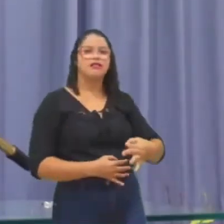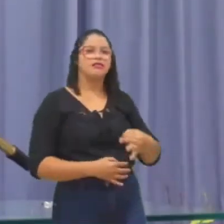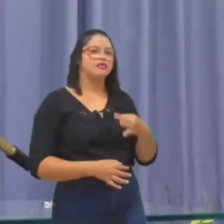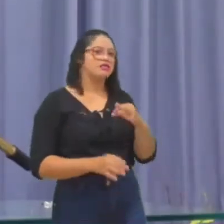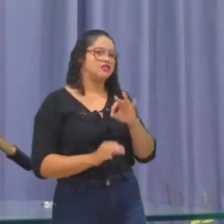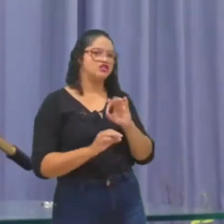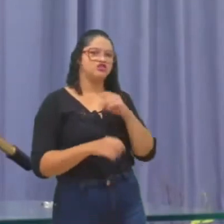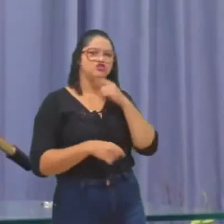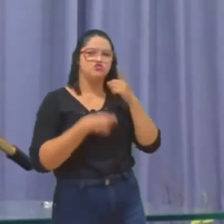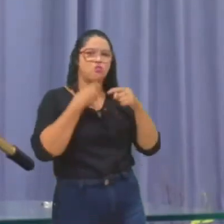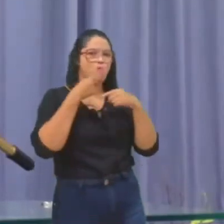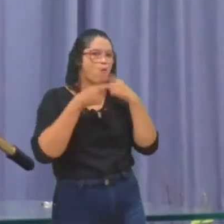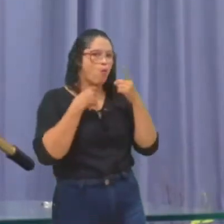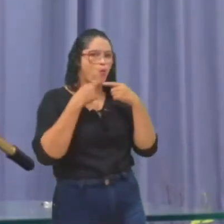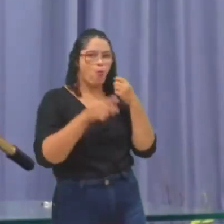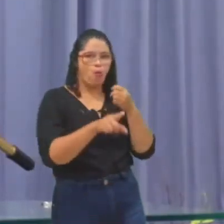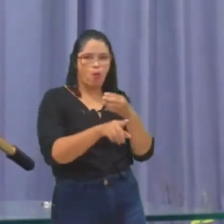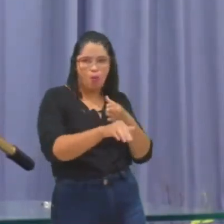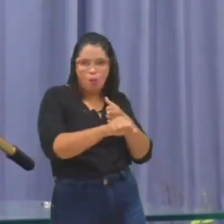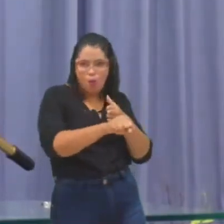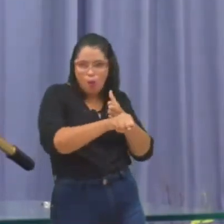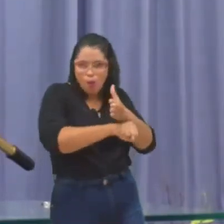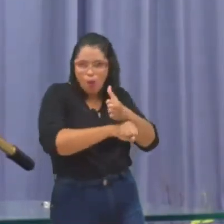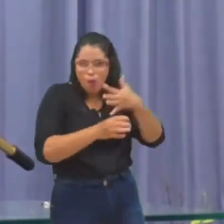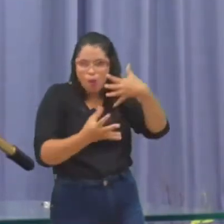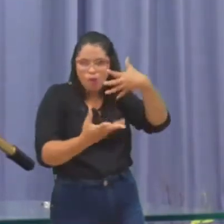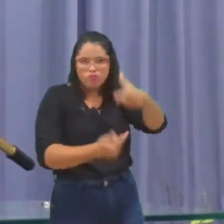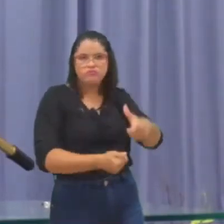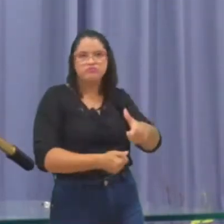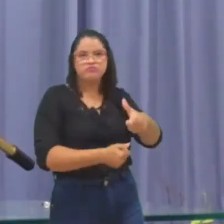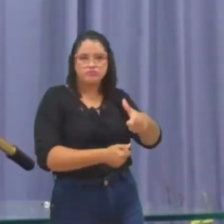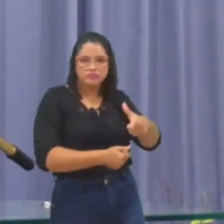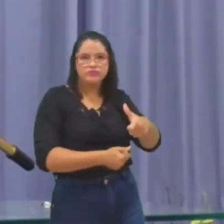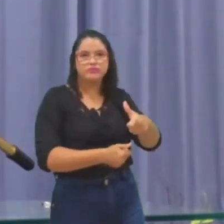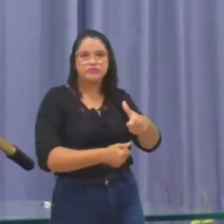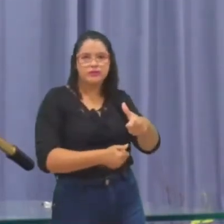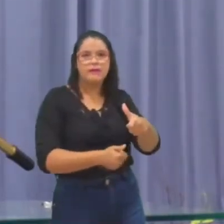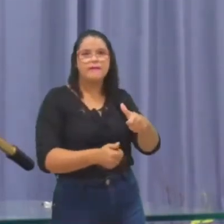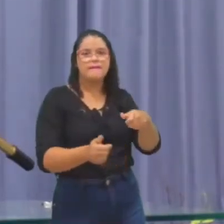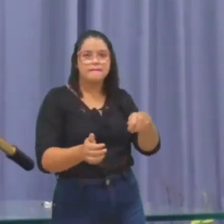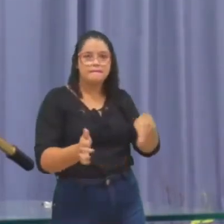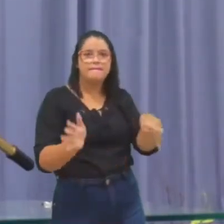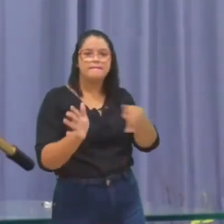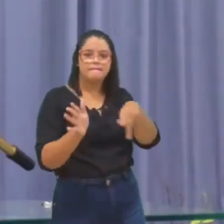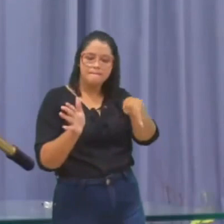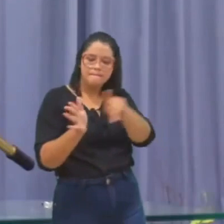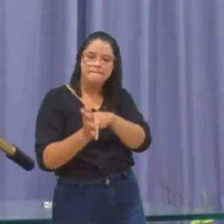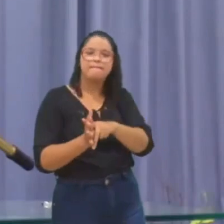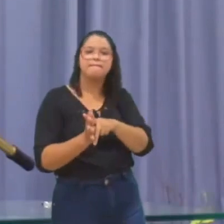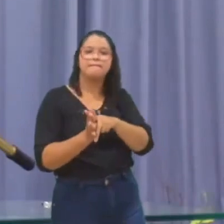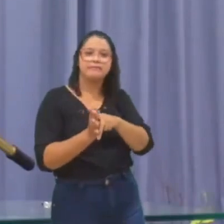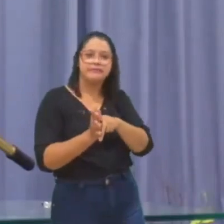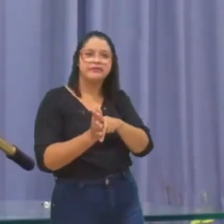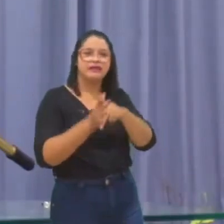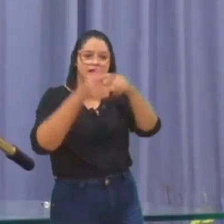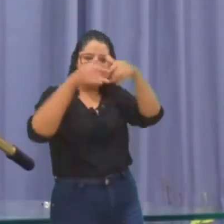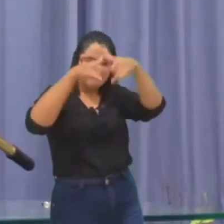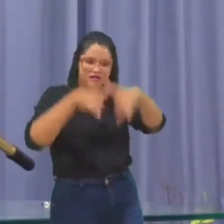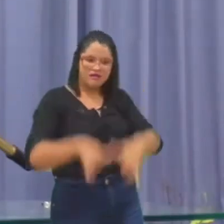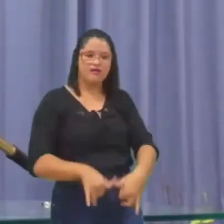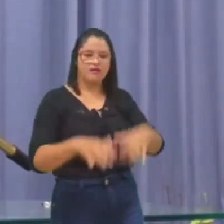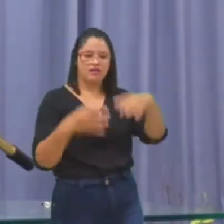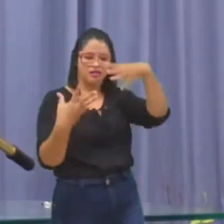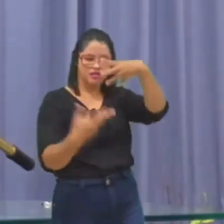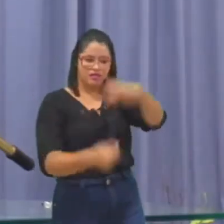na terra, a respeito da qual jurei que vos faria habitar nela, salvo